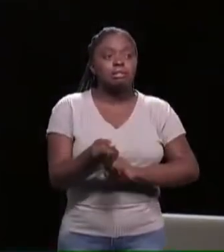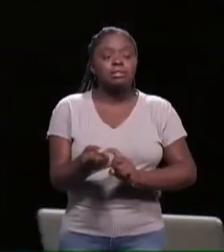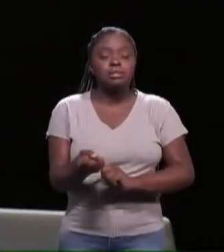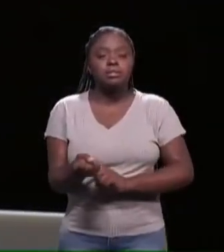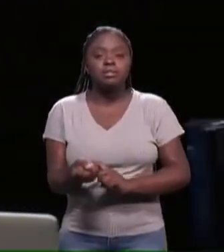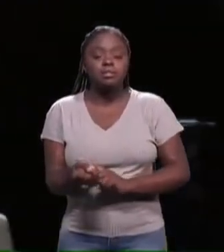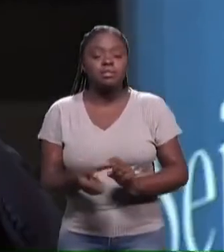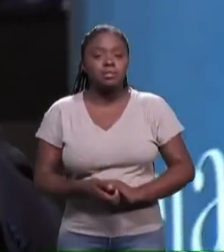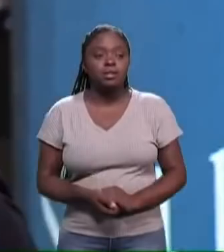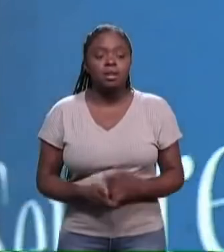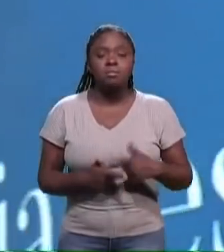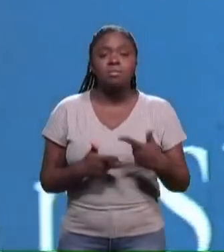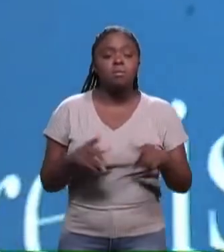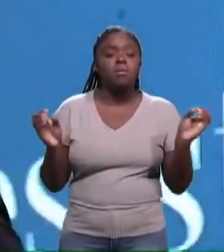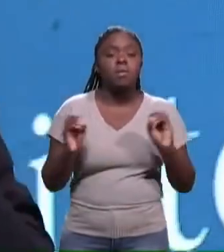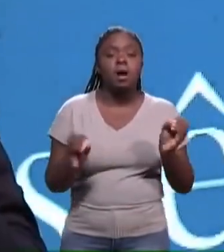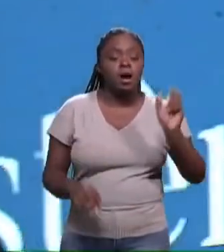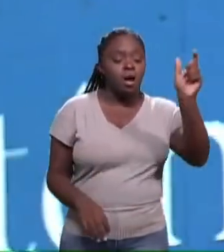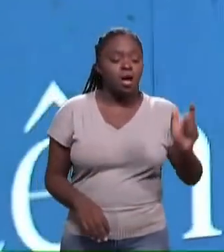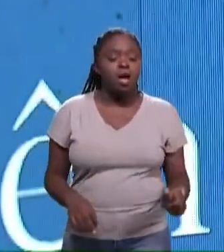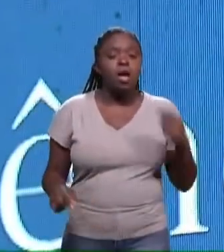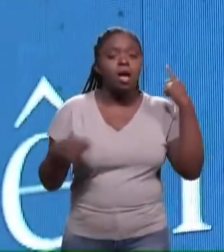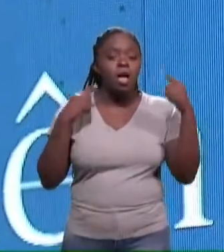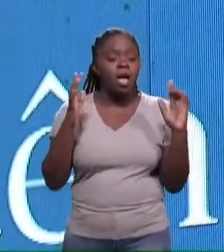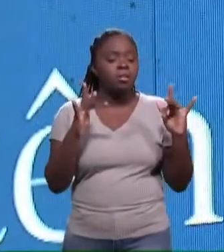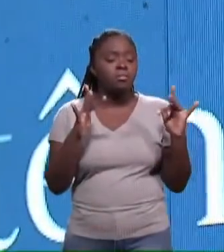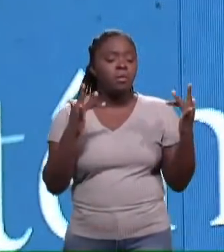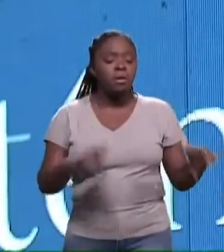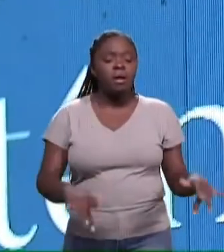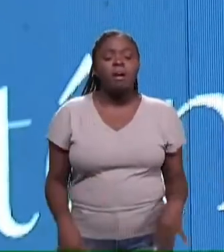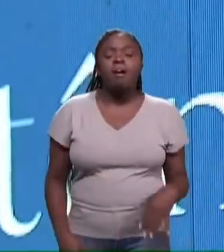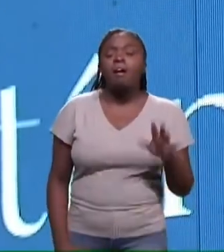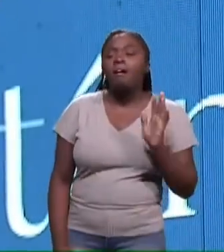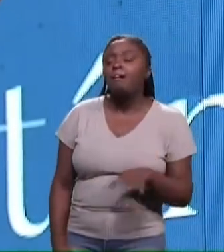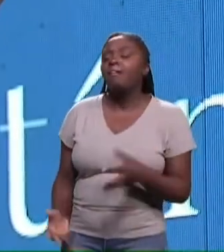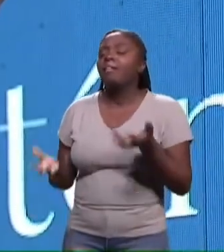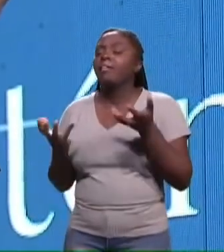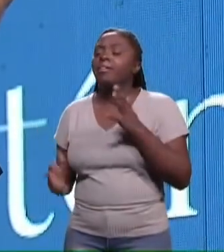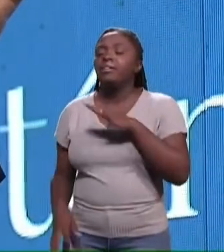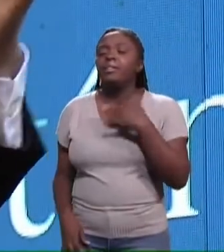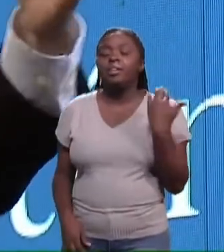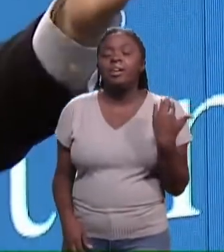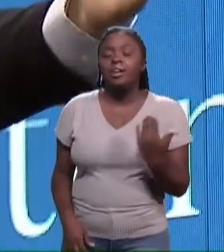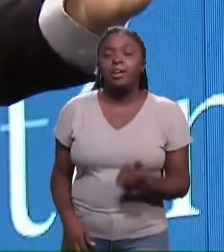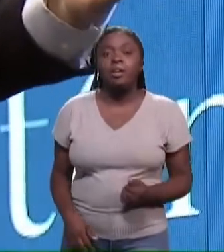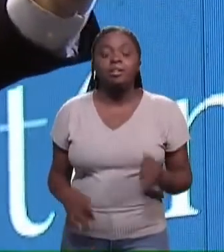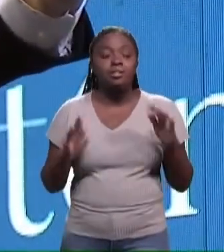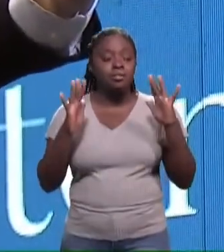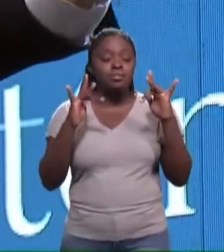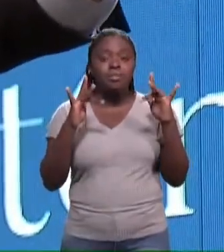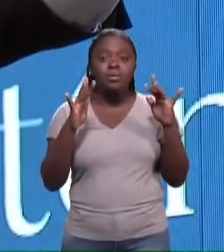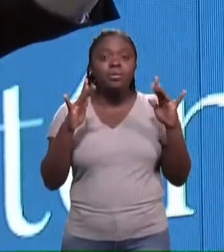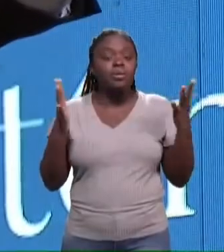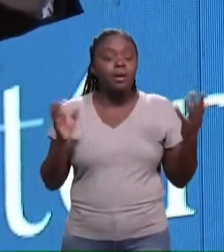Problema nenhum surta a pessoa. Termina um namorinho. Ai, eu quero morrer. É um namorinho, meu